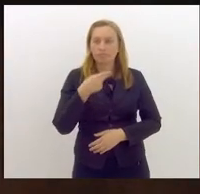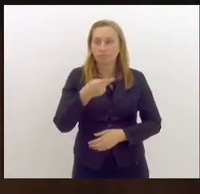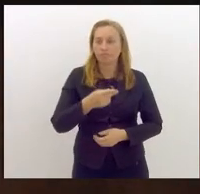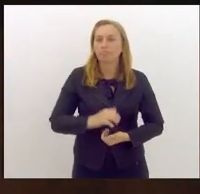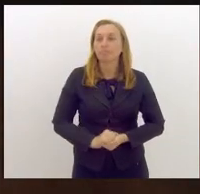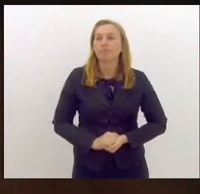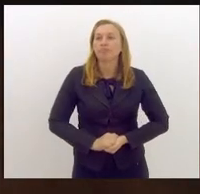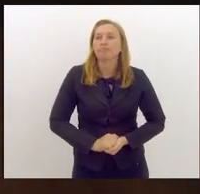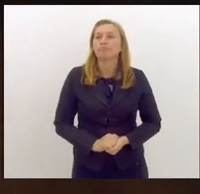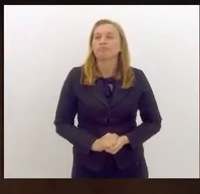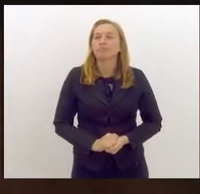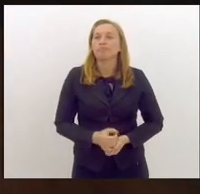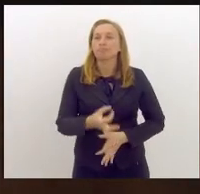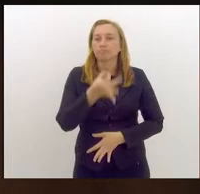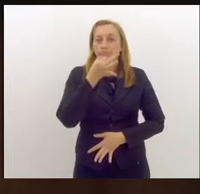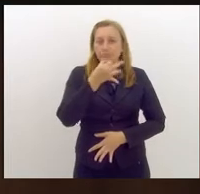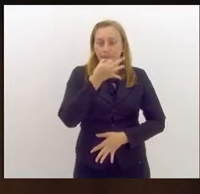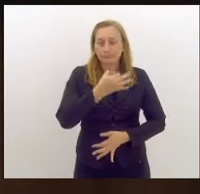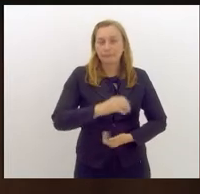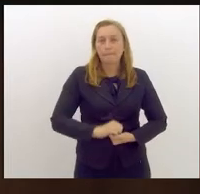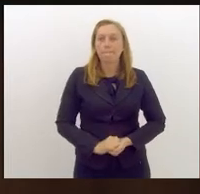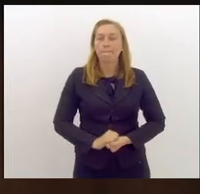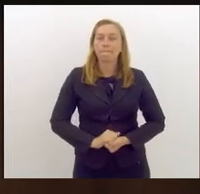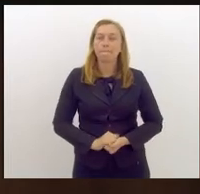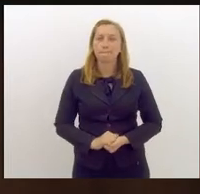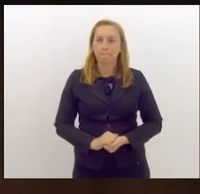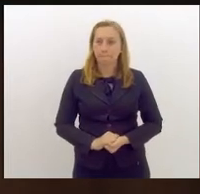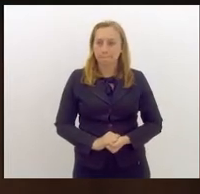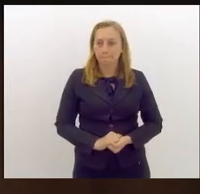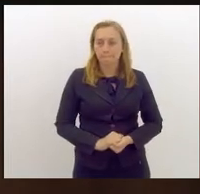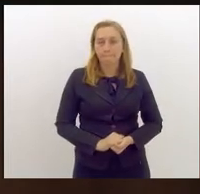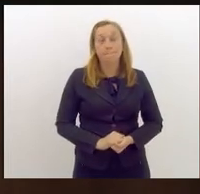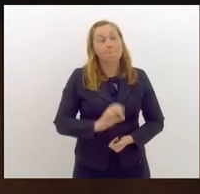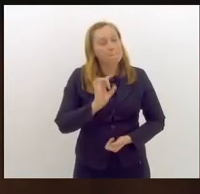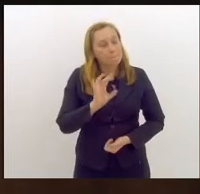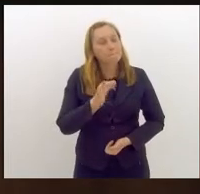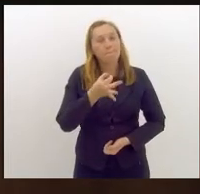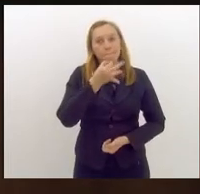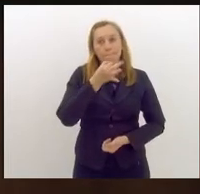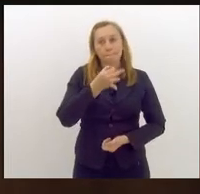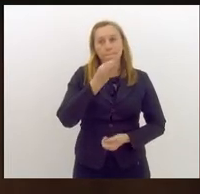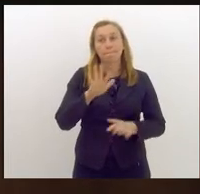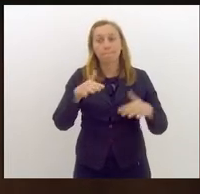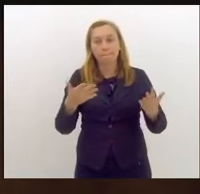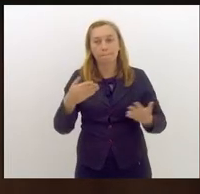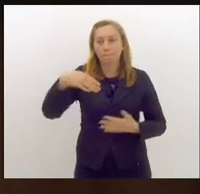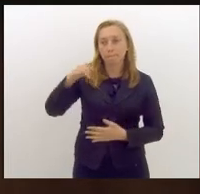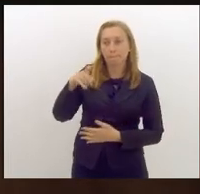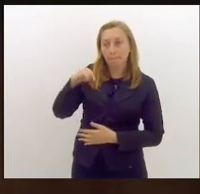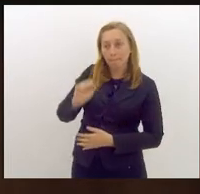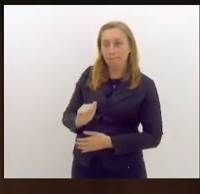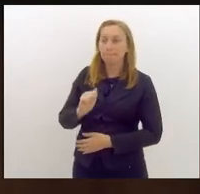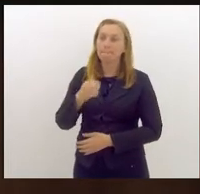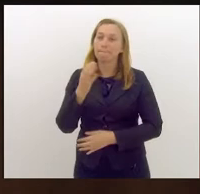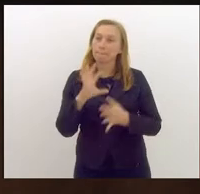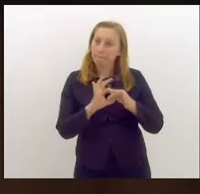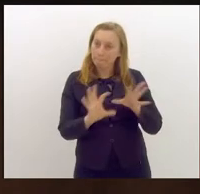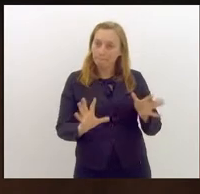uma sugestão mas só vou dar sugestão quando a Milena deixar